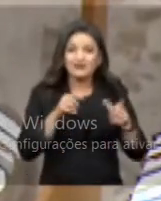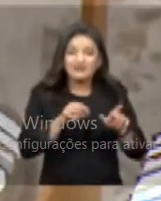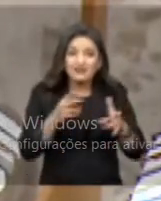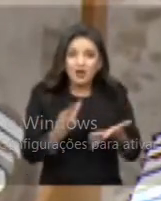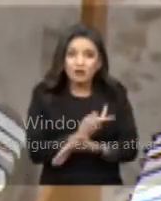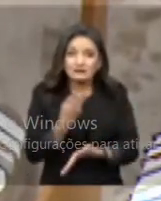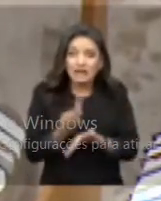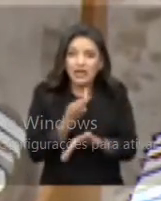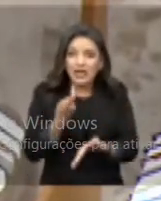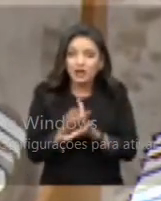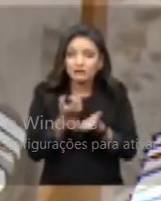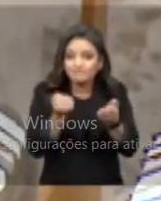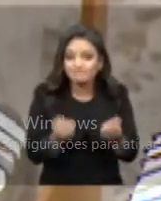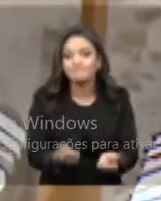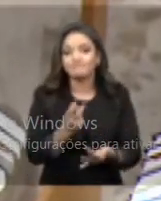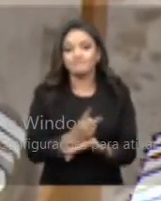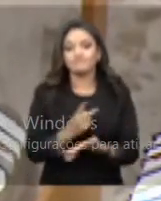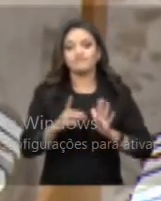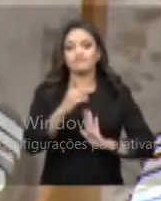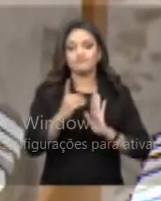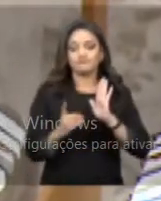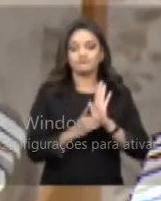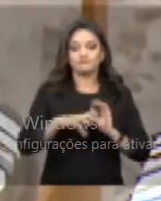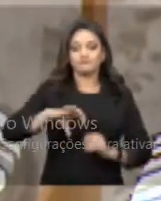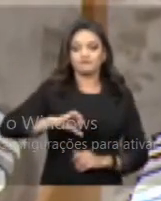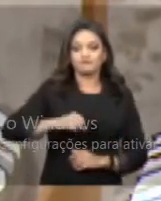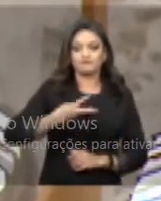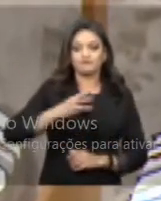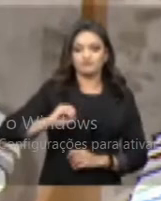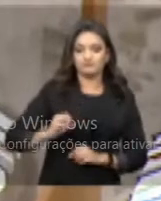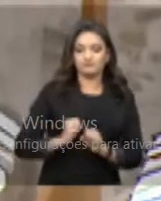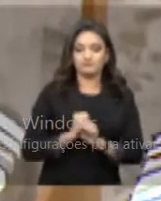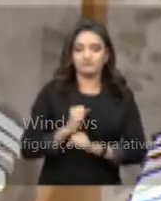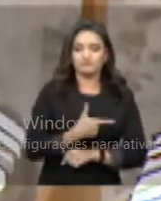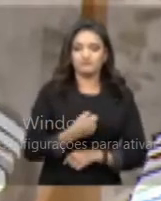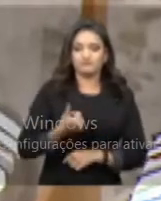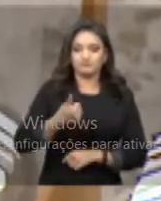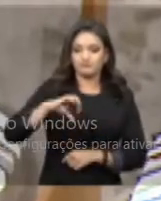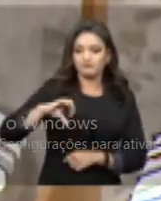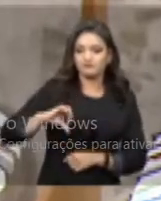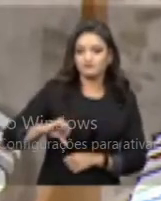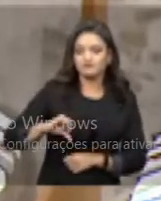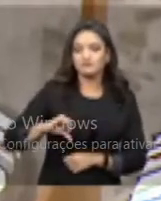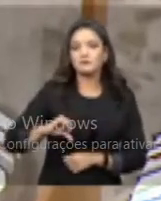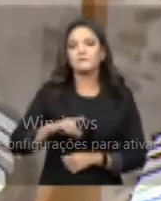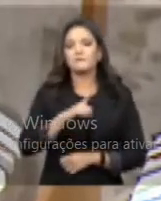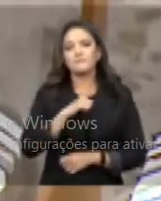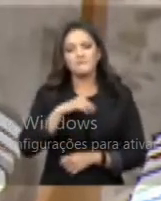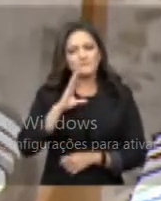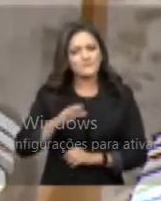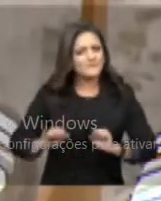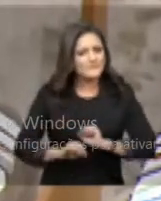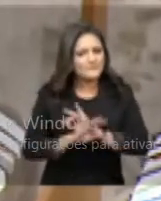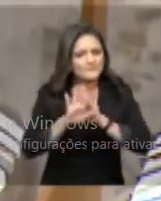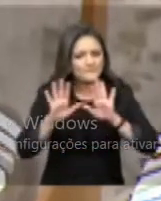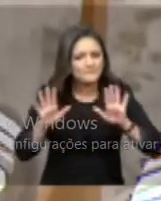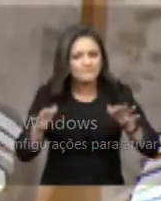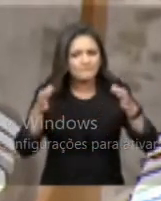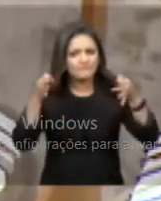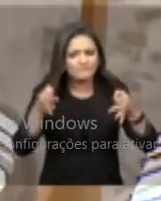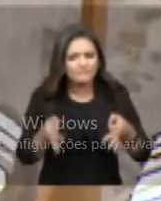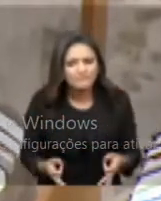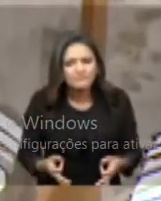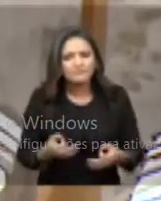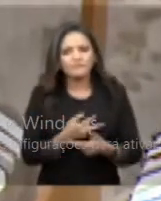o qual, nos termos do Decreto 9.830 de 2019, é o erro manifesto, evidente e inexcusável praticado